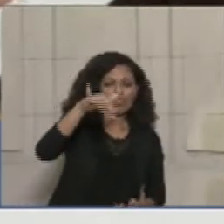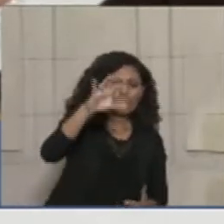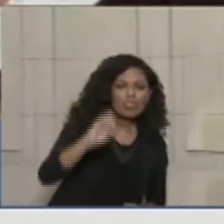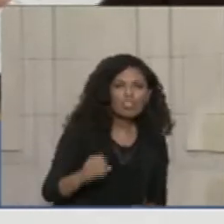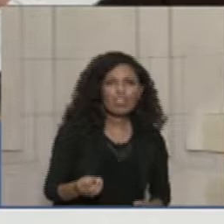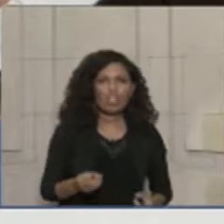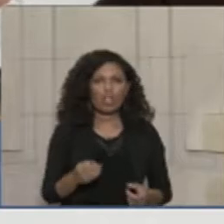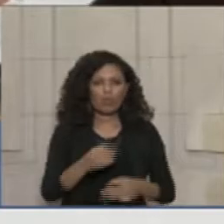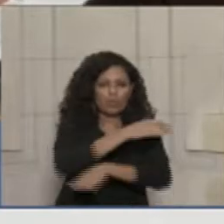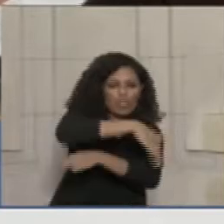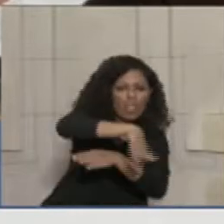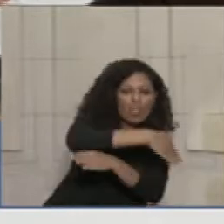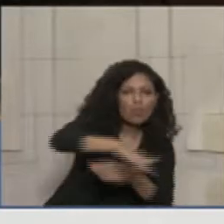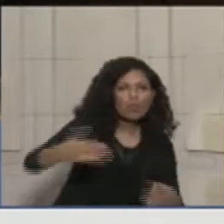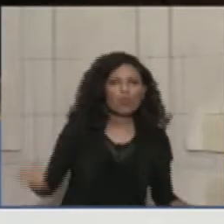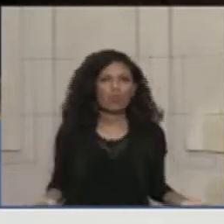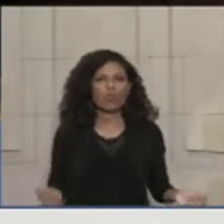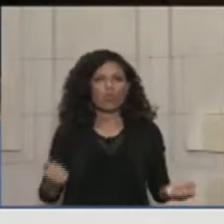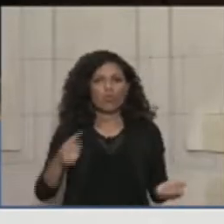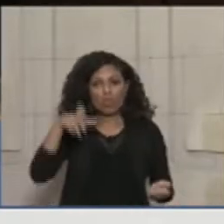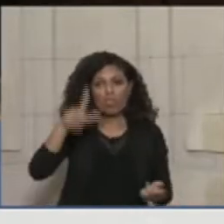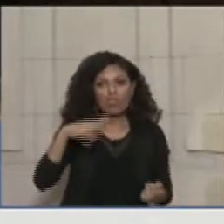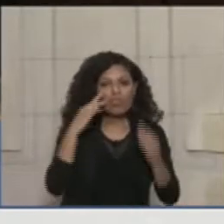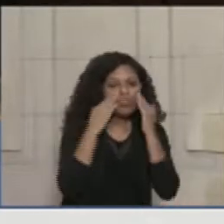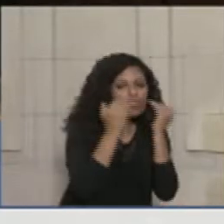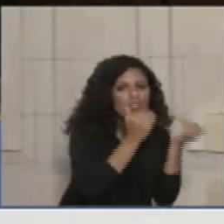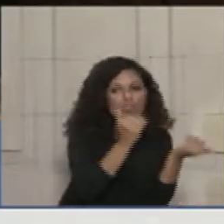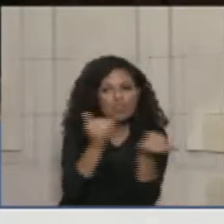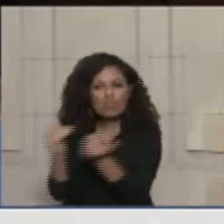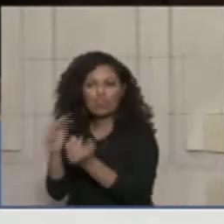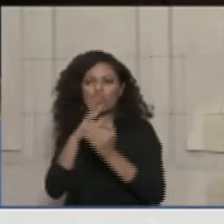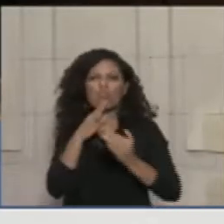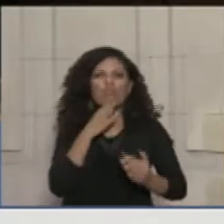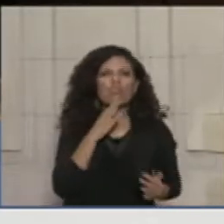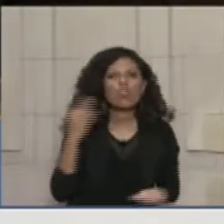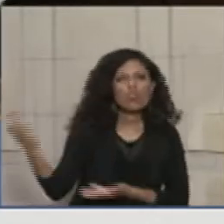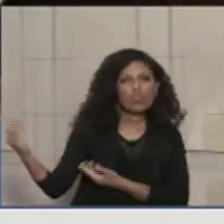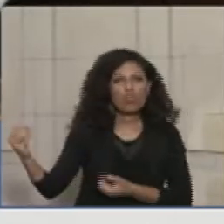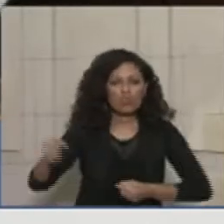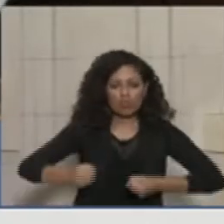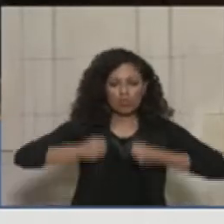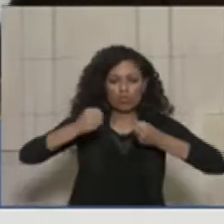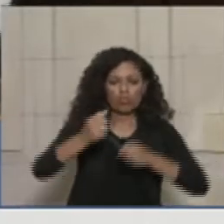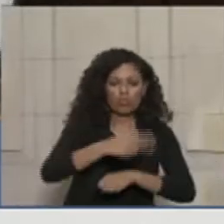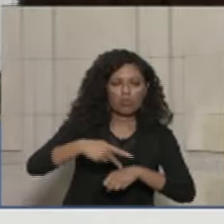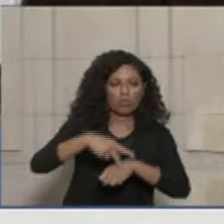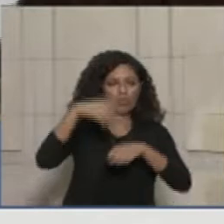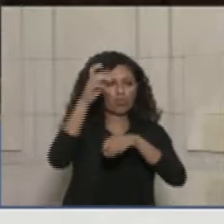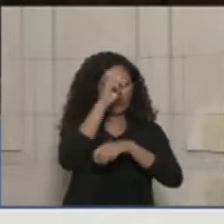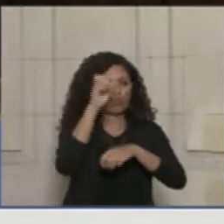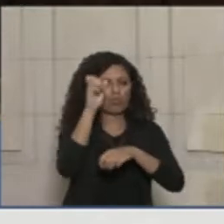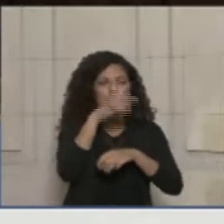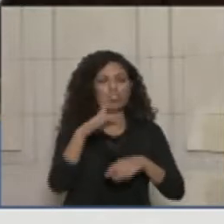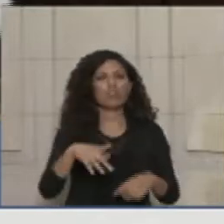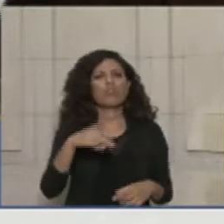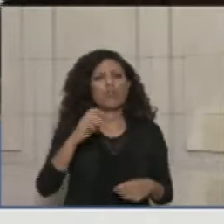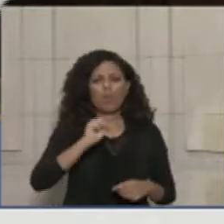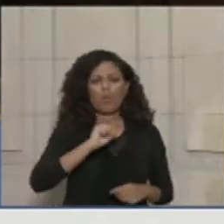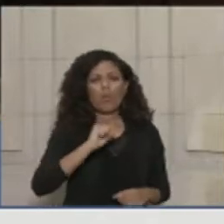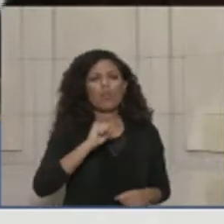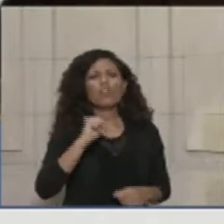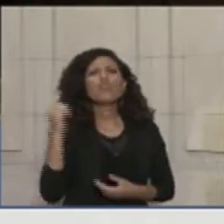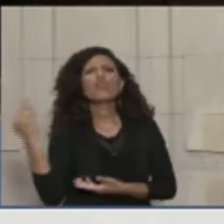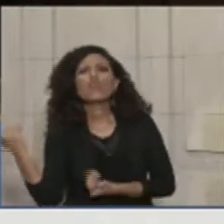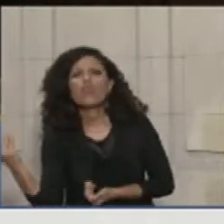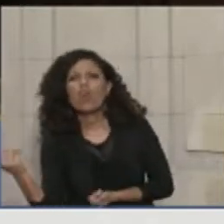que surgem as demandas e surge de fato a verdadeira democracia. Então aqueles jovens brandaram que bala mata, que os